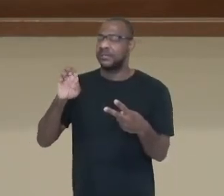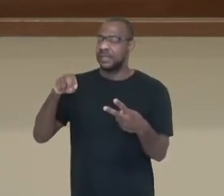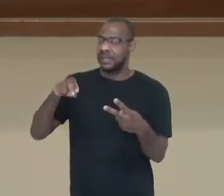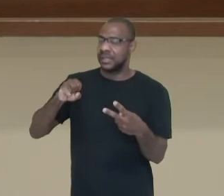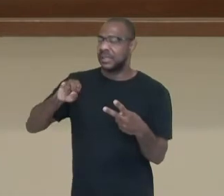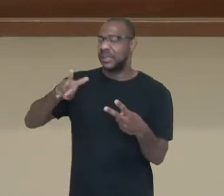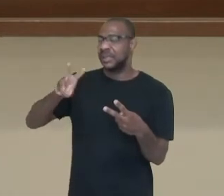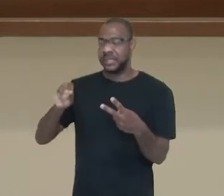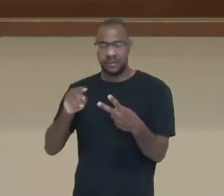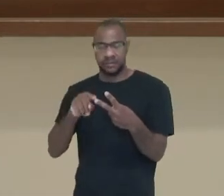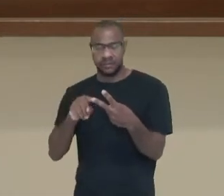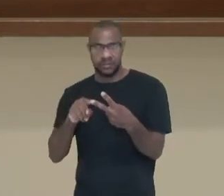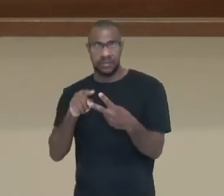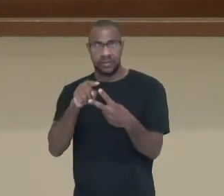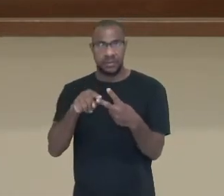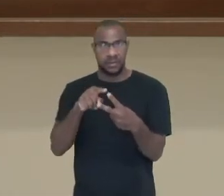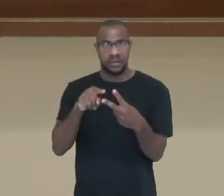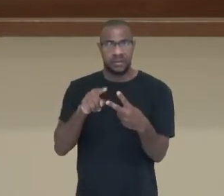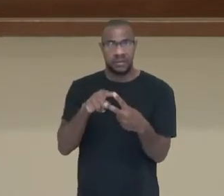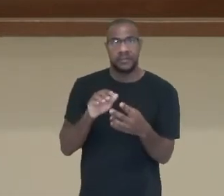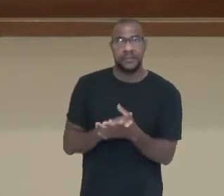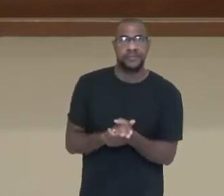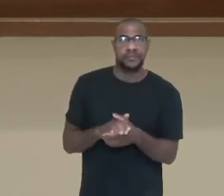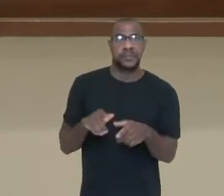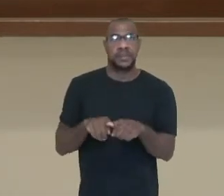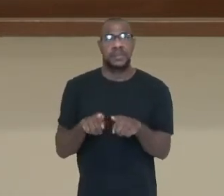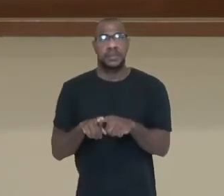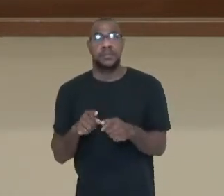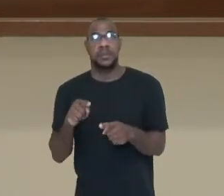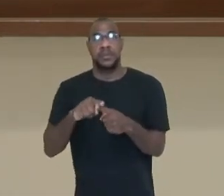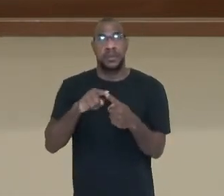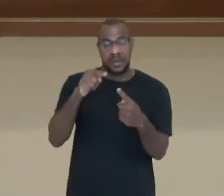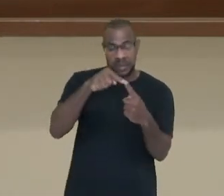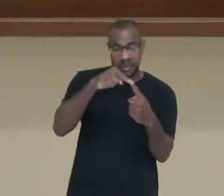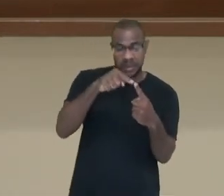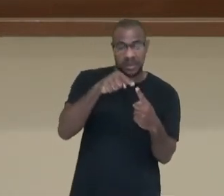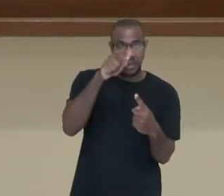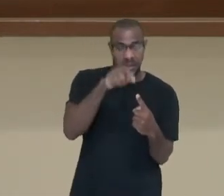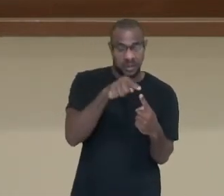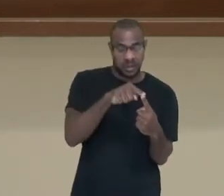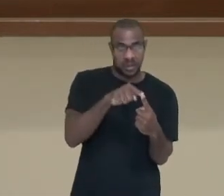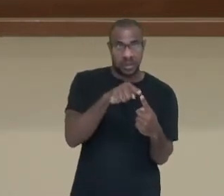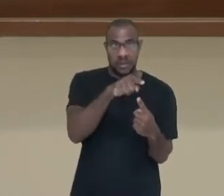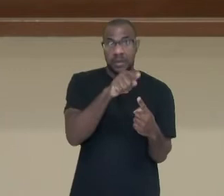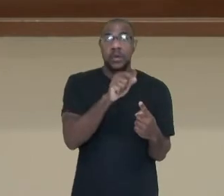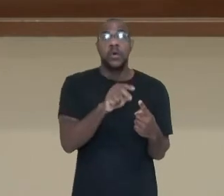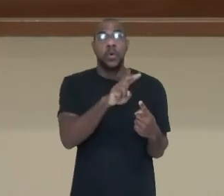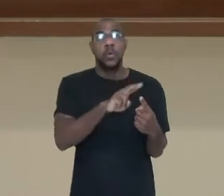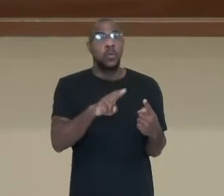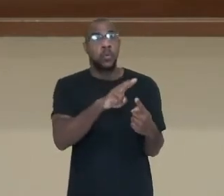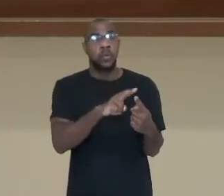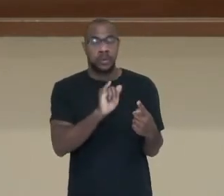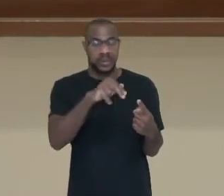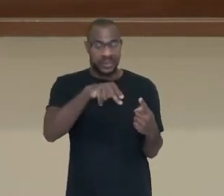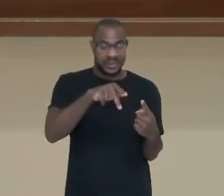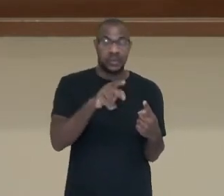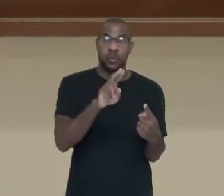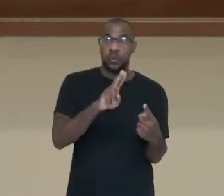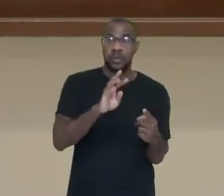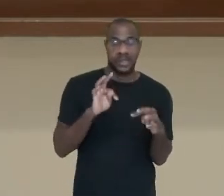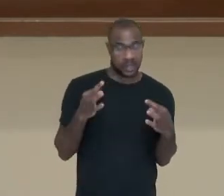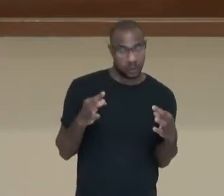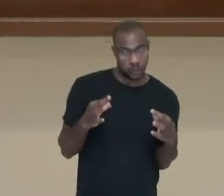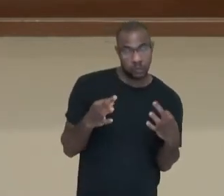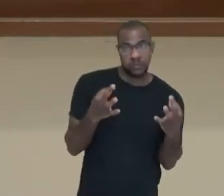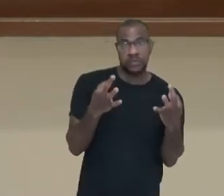da palavra manejo significa trabalho. O manejo intensivo é quando literalmente eu uso procedimentos tecnológicos